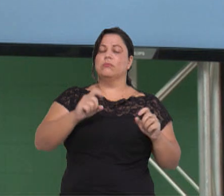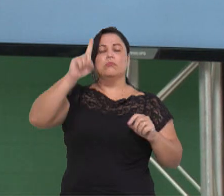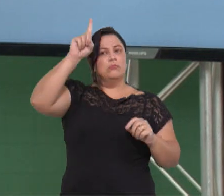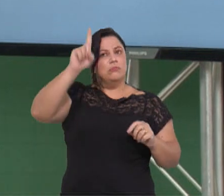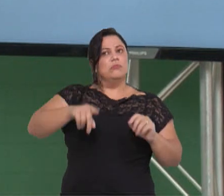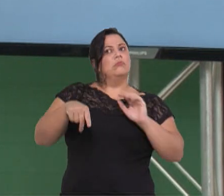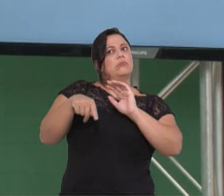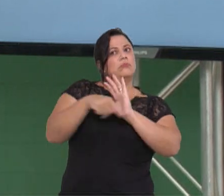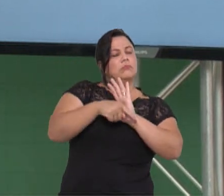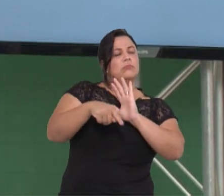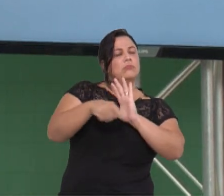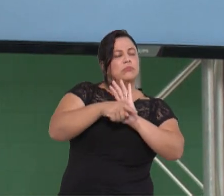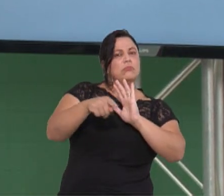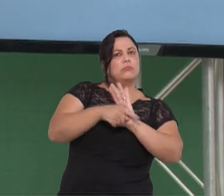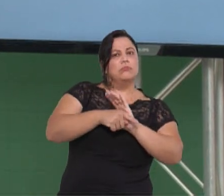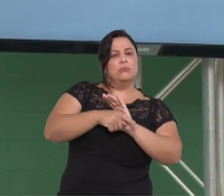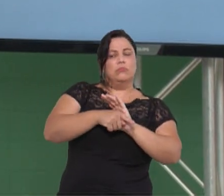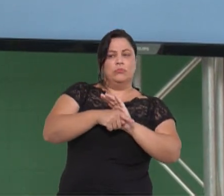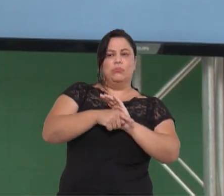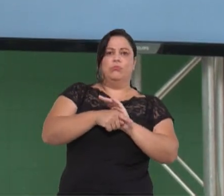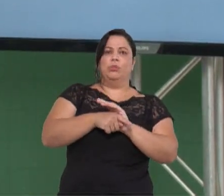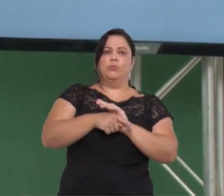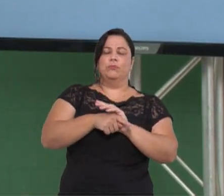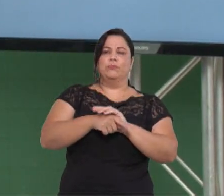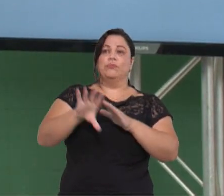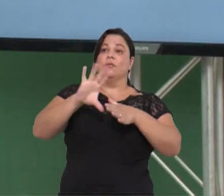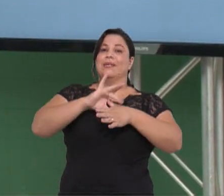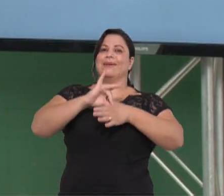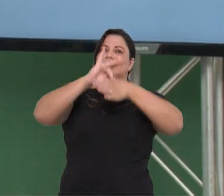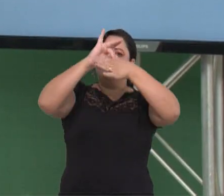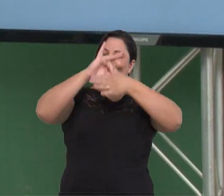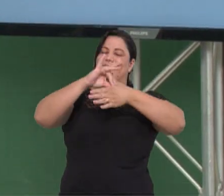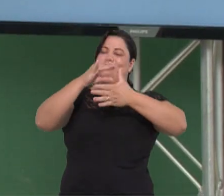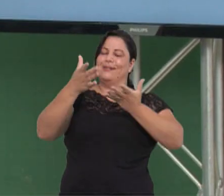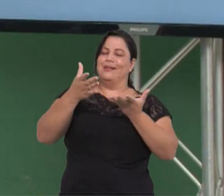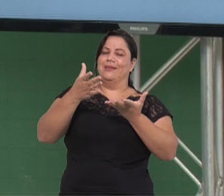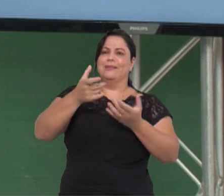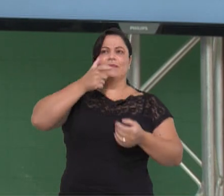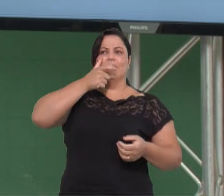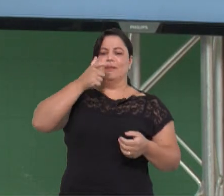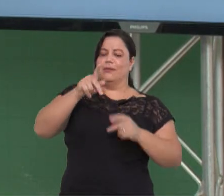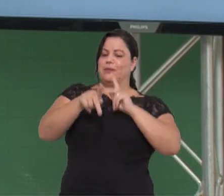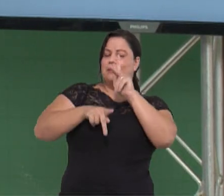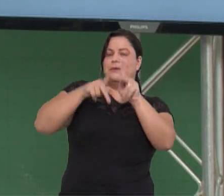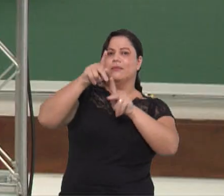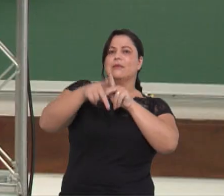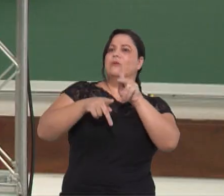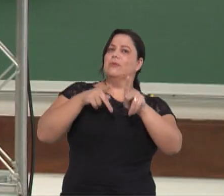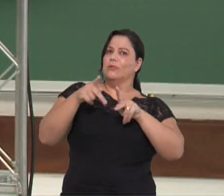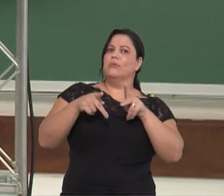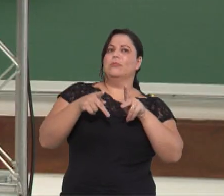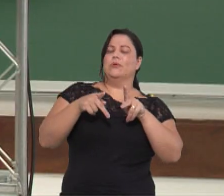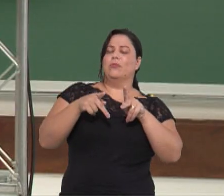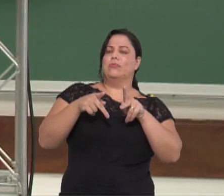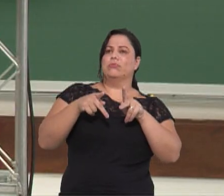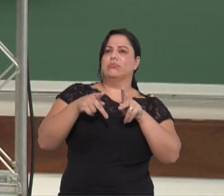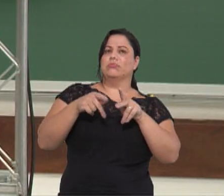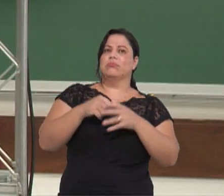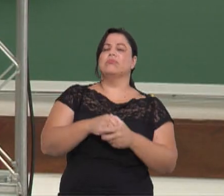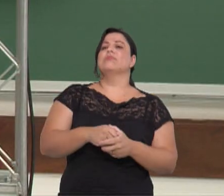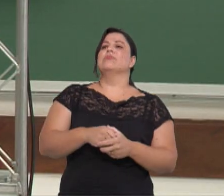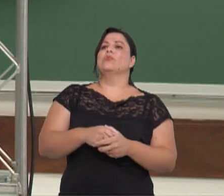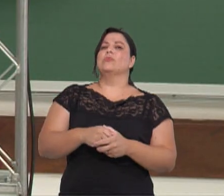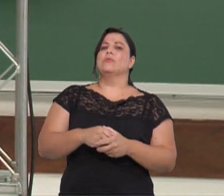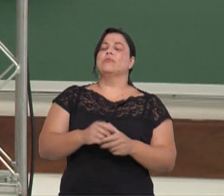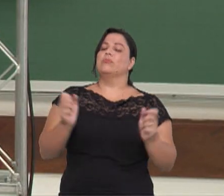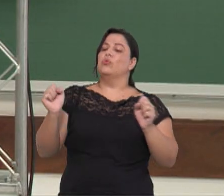aí, estão liderando aí os nossos interesses dentro do segundo